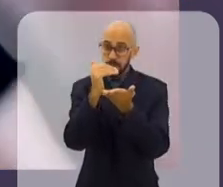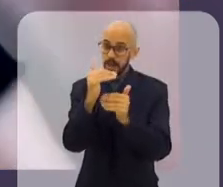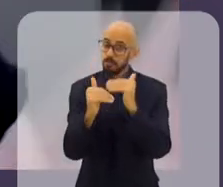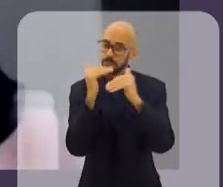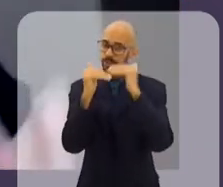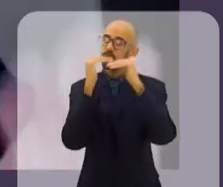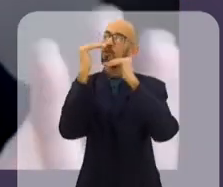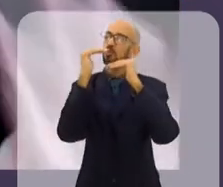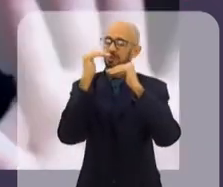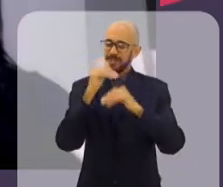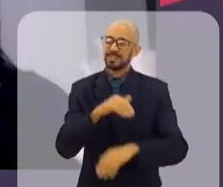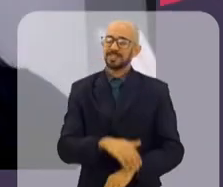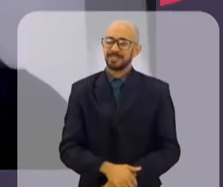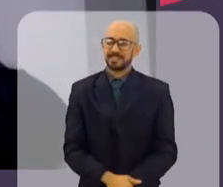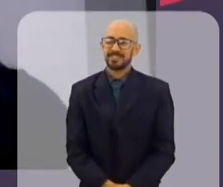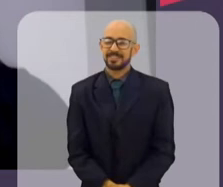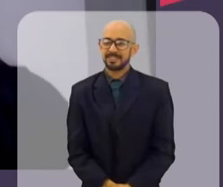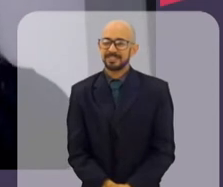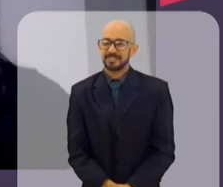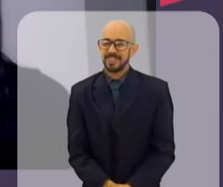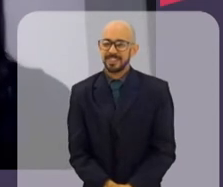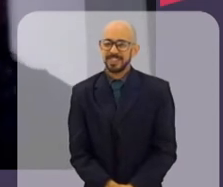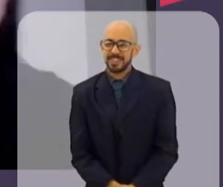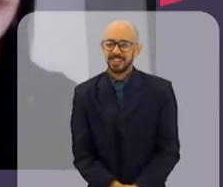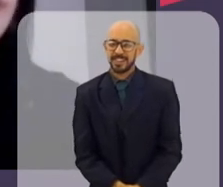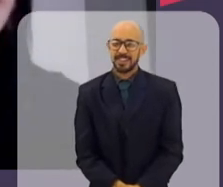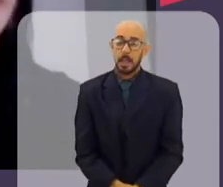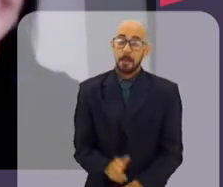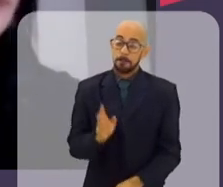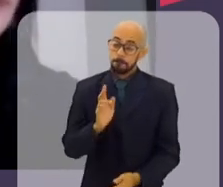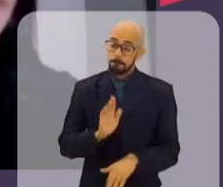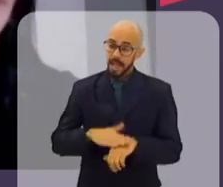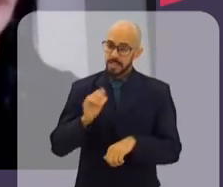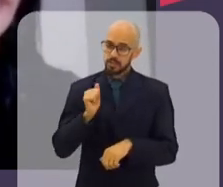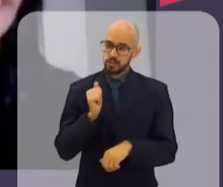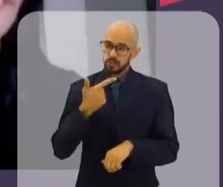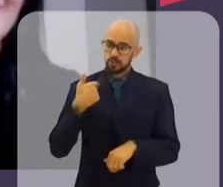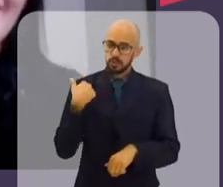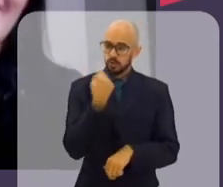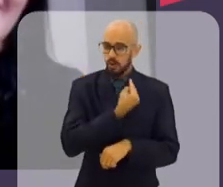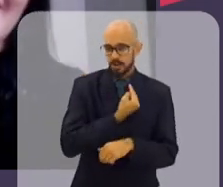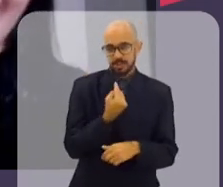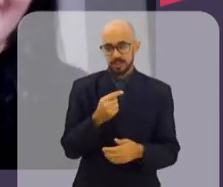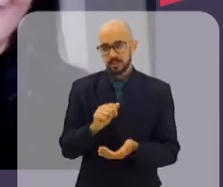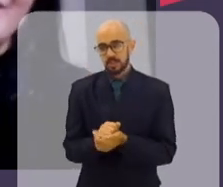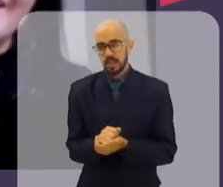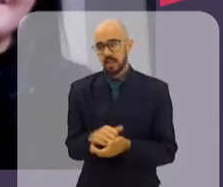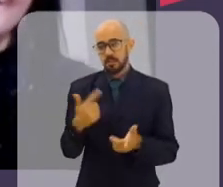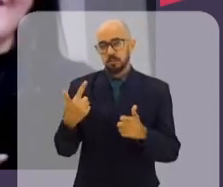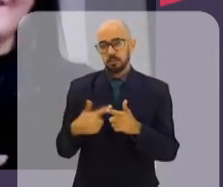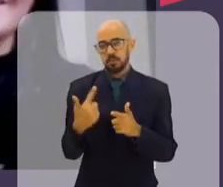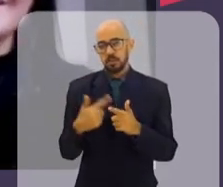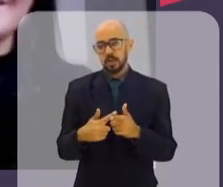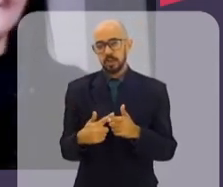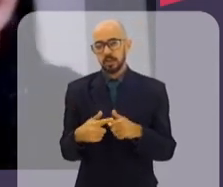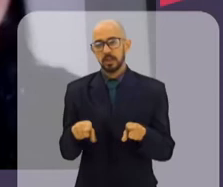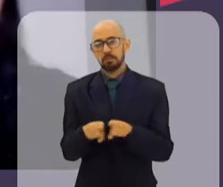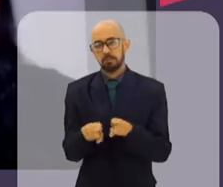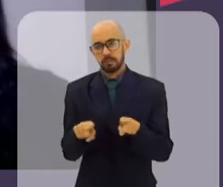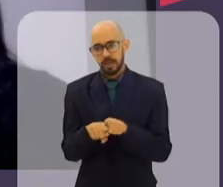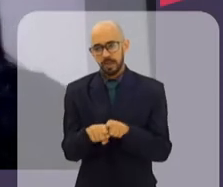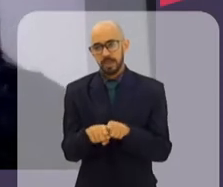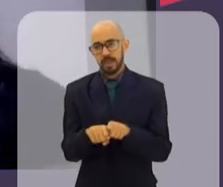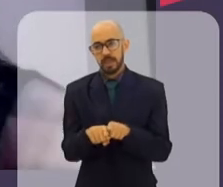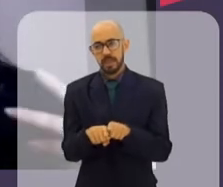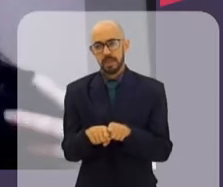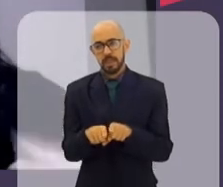enfim, bem mais para frente do que a gente. E aí é uma questão até... Desculpa.